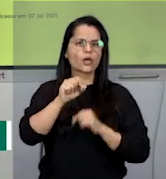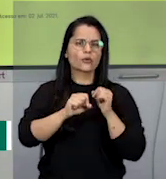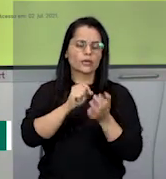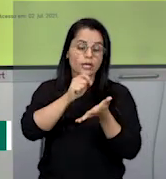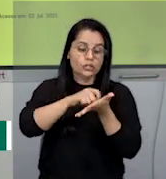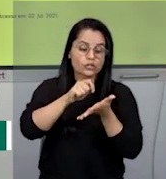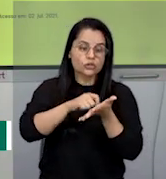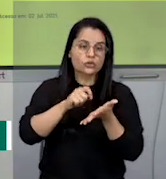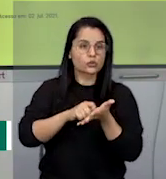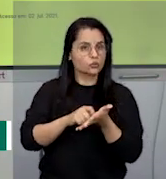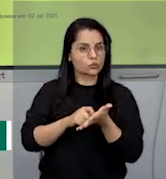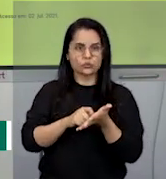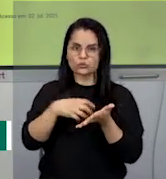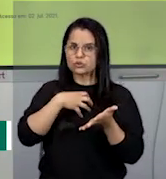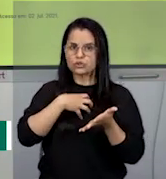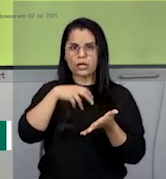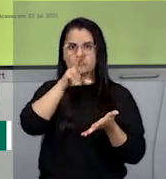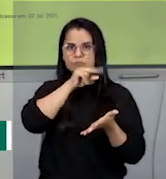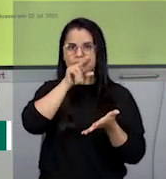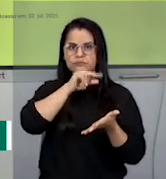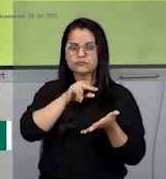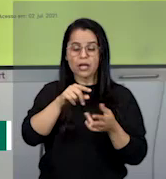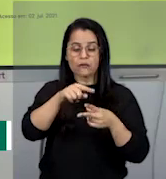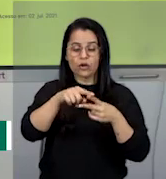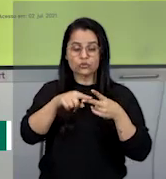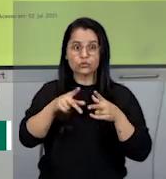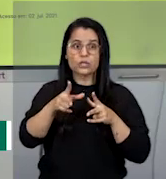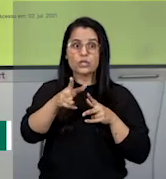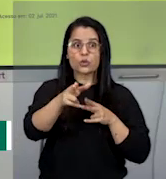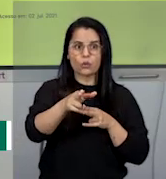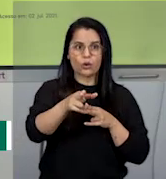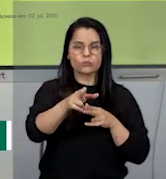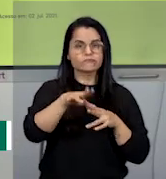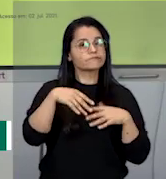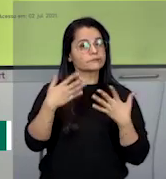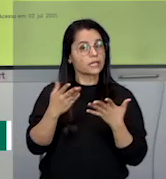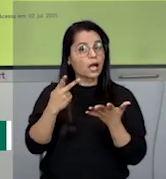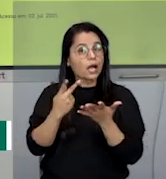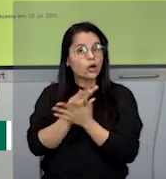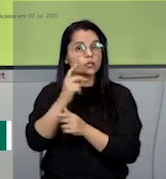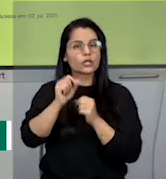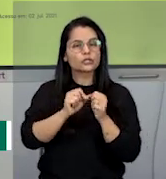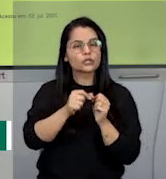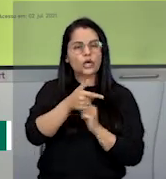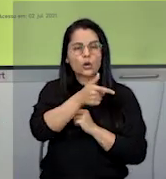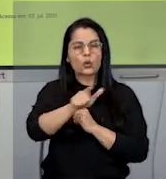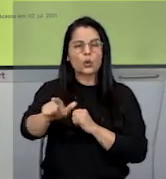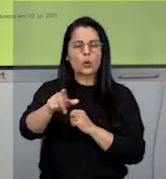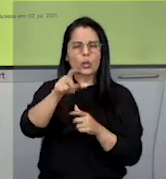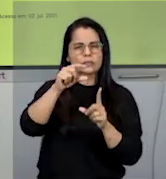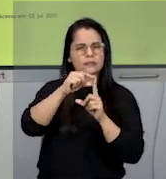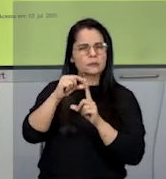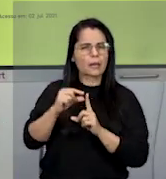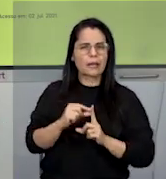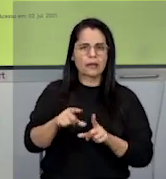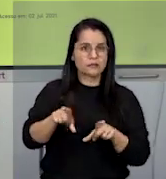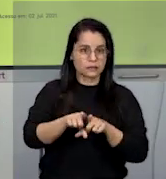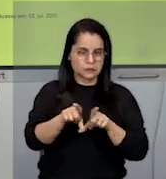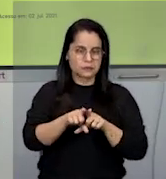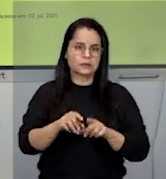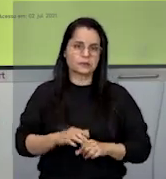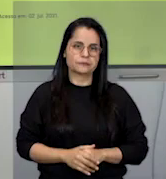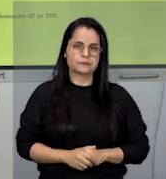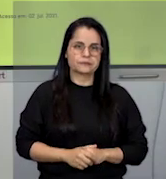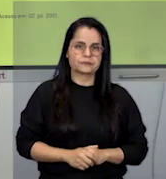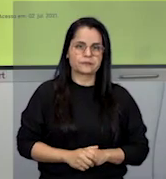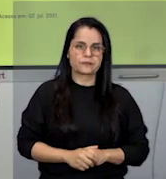da forma que era pronunciada, ficaram duas palavras iguais. E esse fenômeno acontece com outras palavras também na nossa língua,